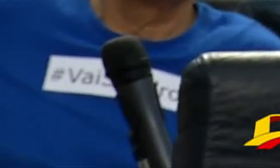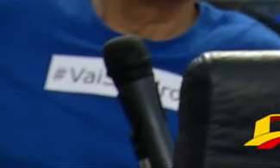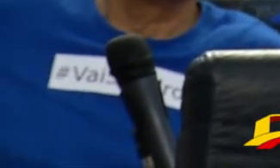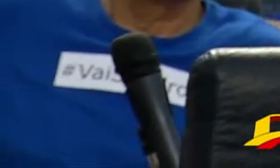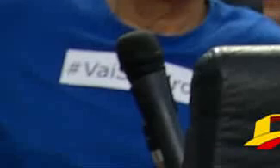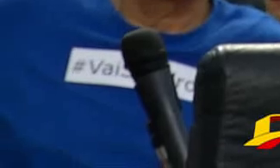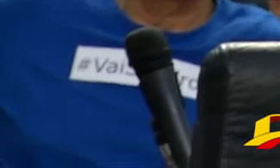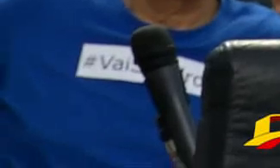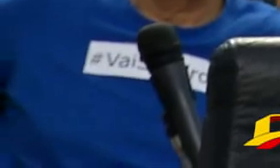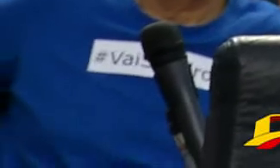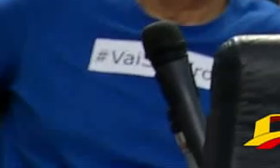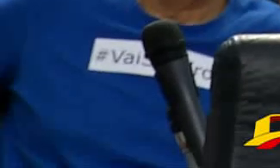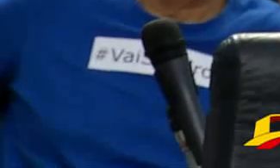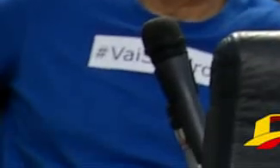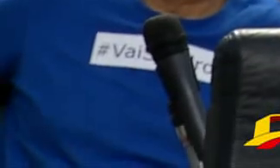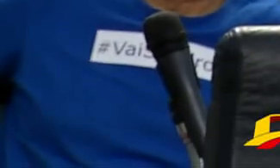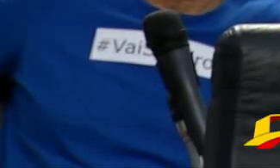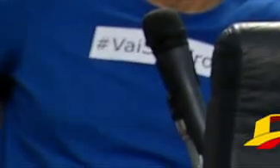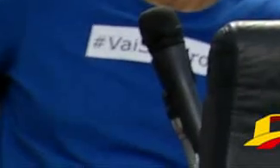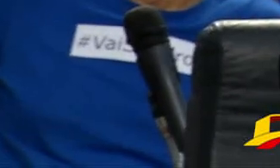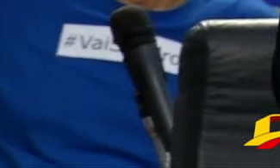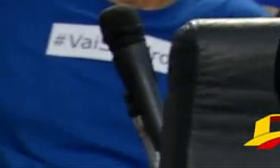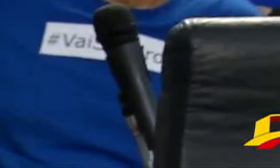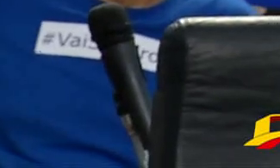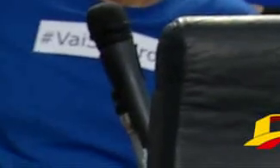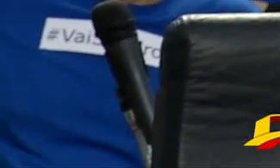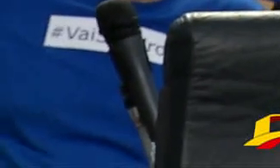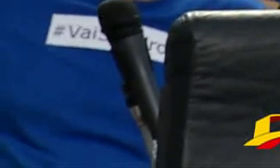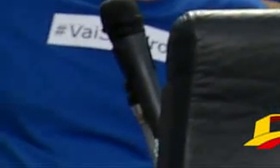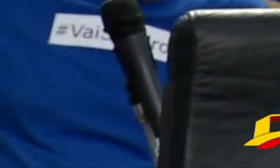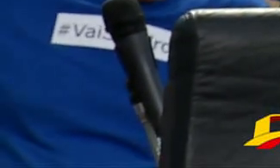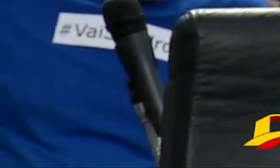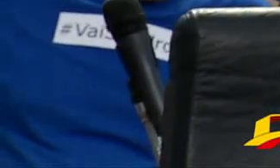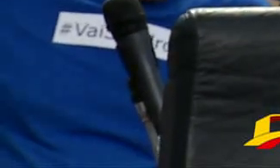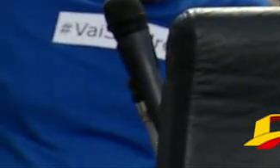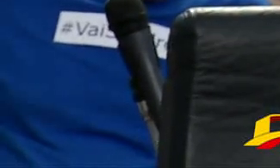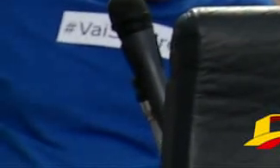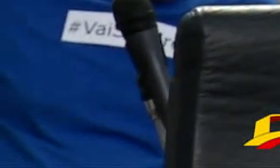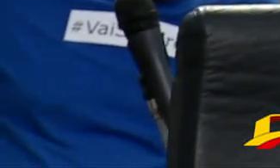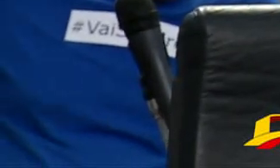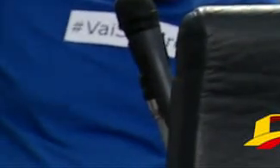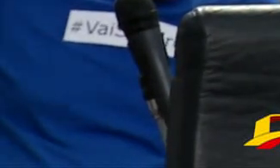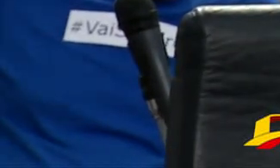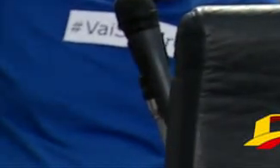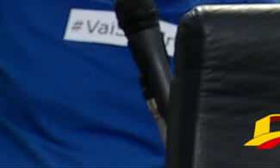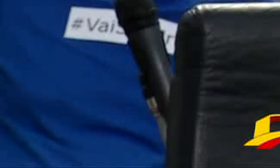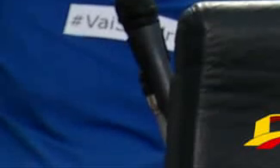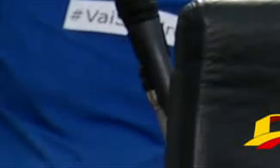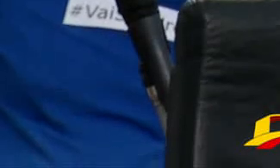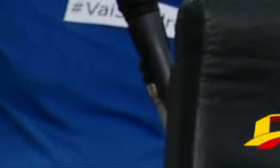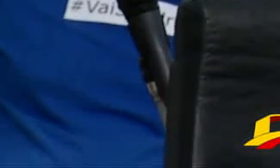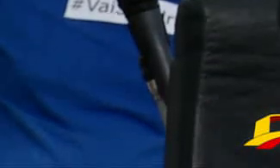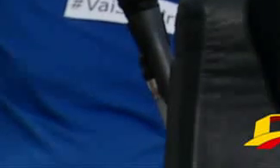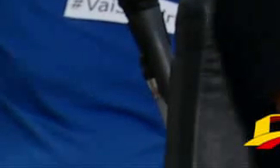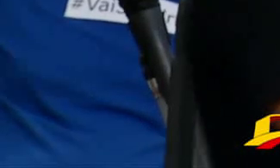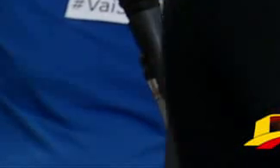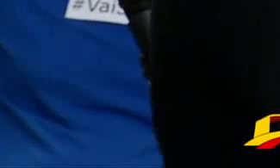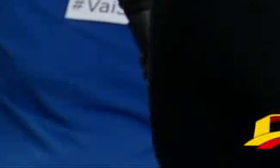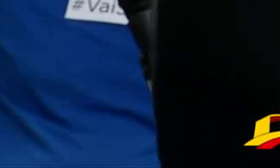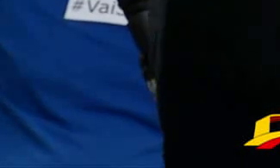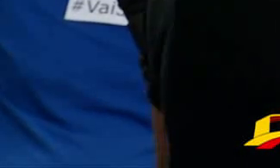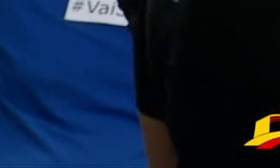e nós respeitamos, eu respeito, tenho certeza que todos os ativistas respeitam, os biólogos, os veterinários e